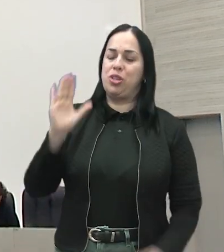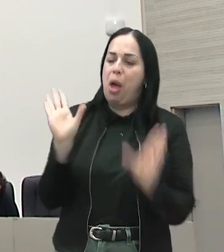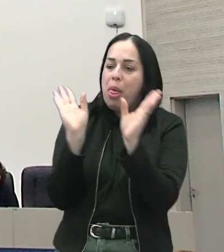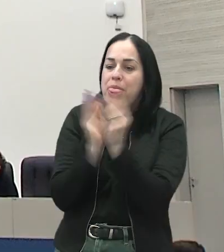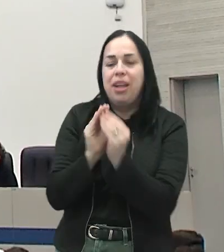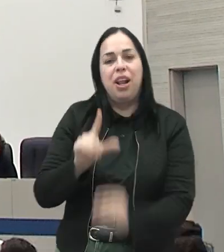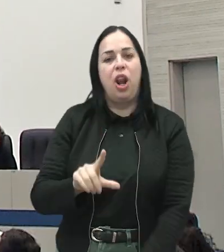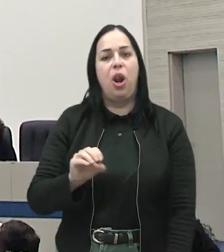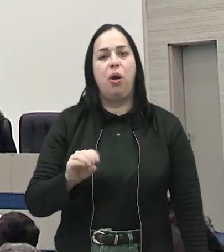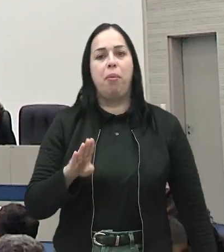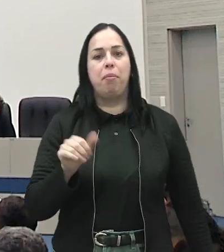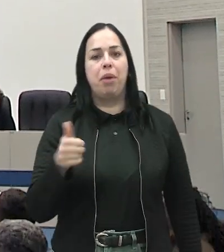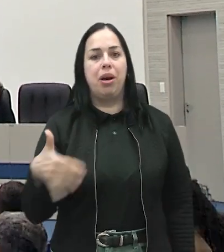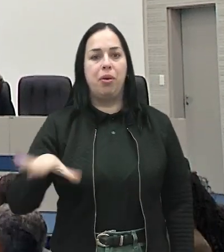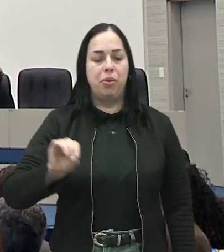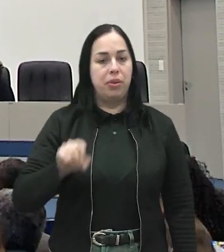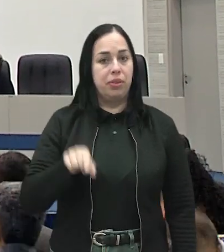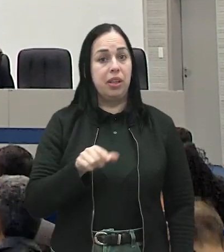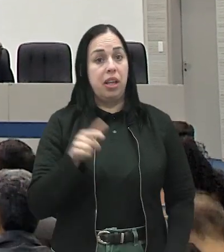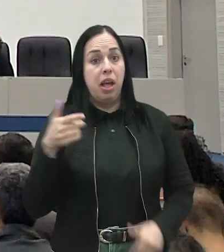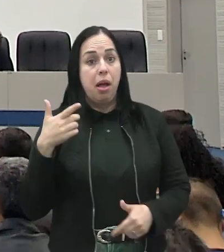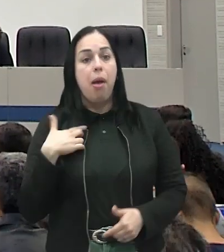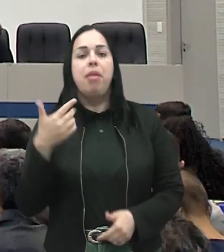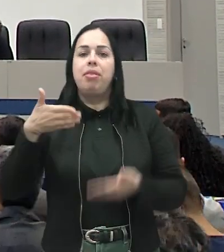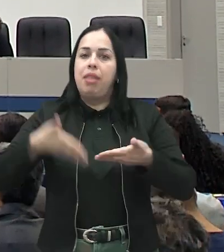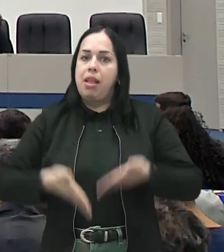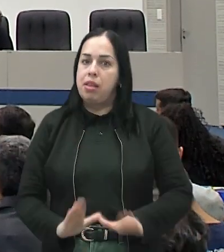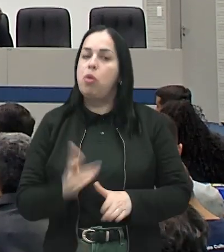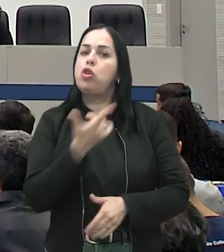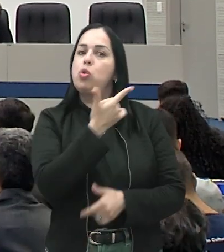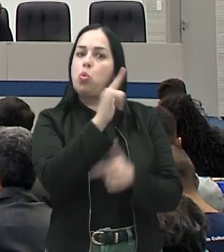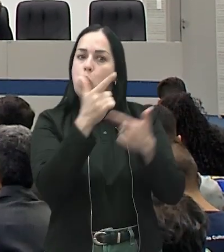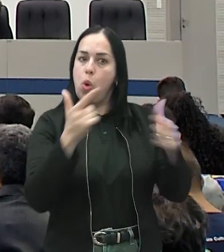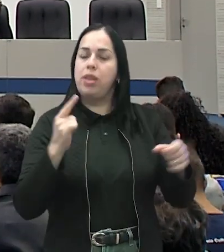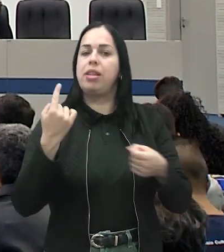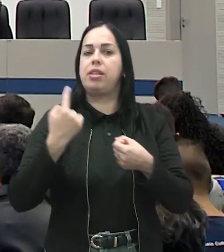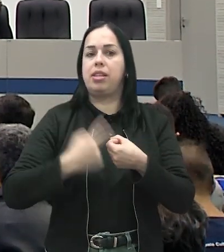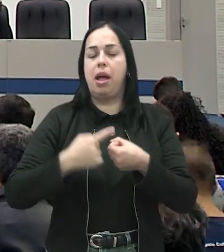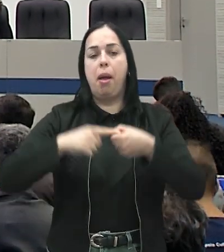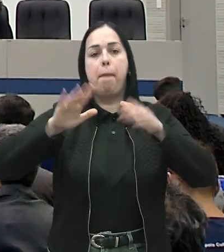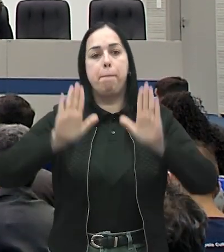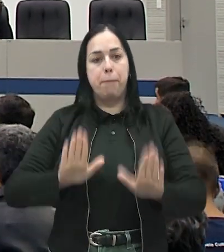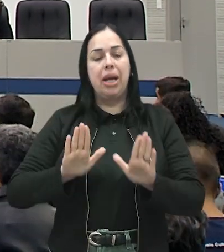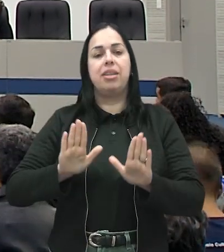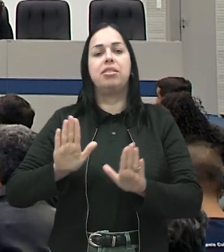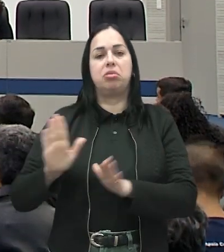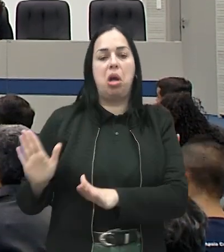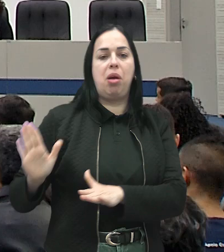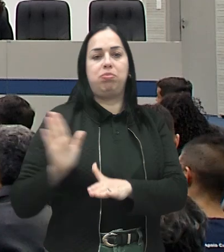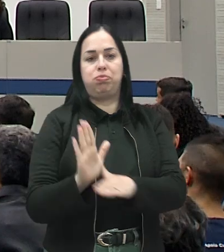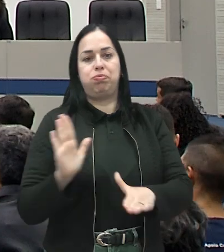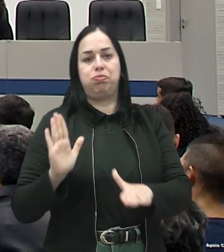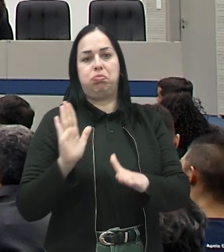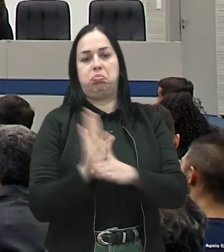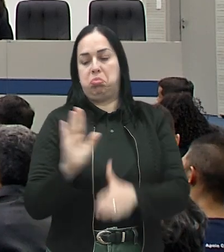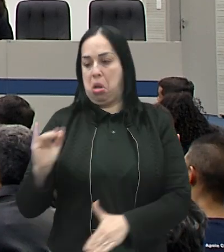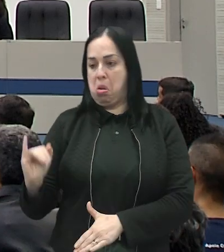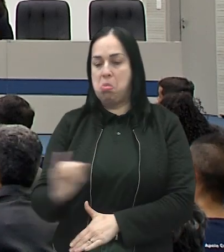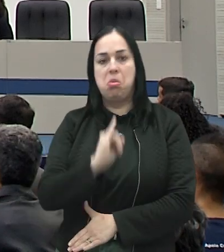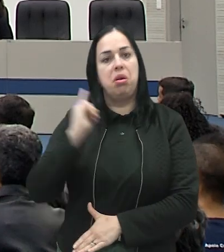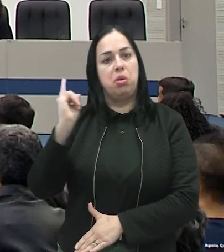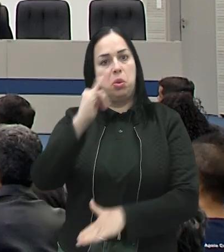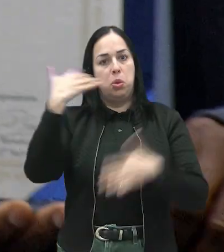A honraria é dada a personalidades que não nasceram em São José dos Campos, mas que prestam serviços relevantes